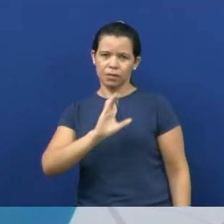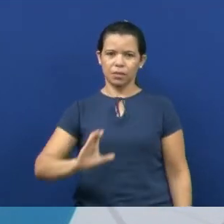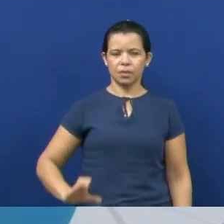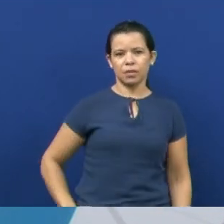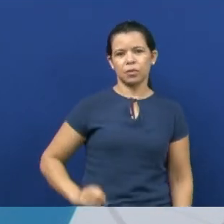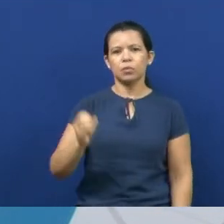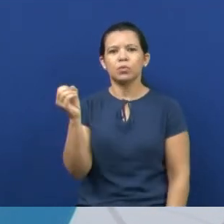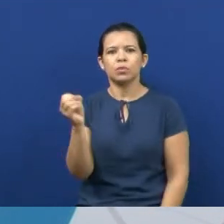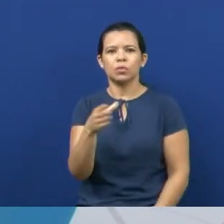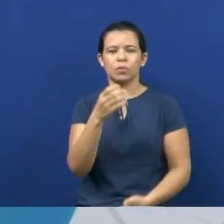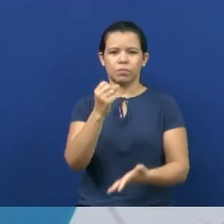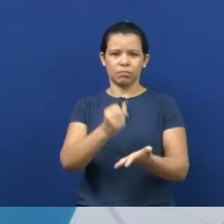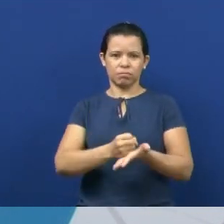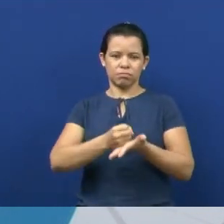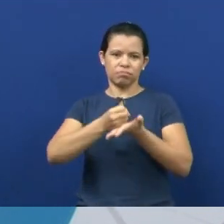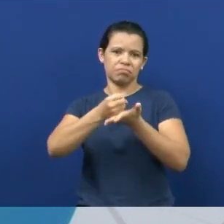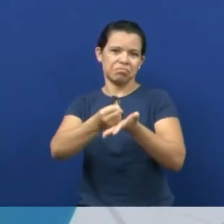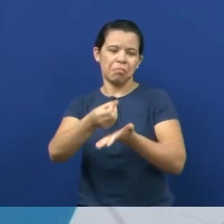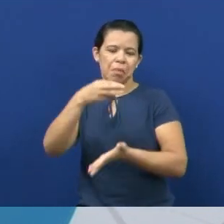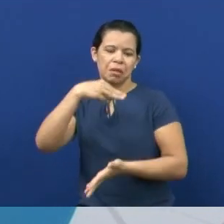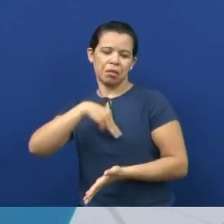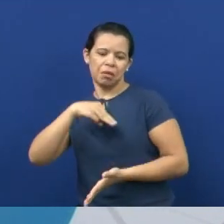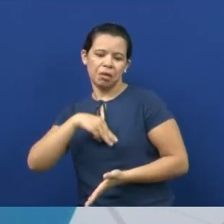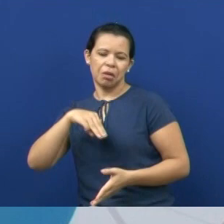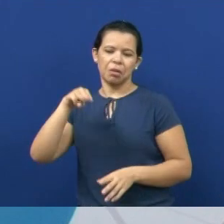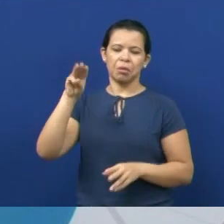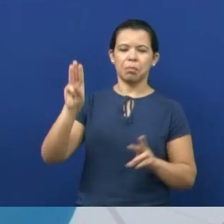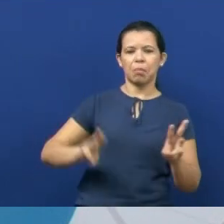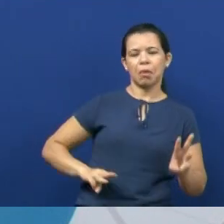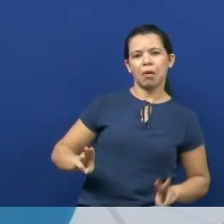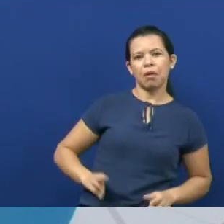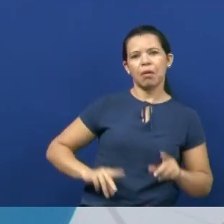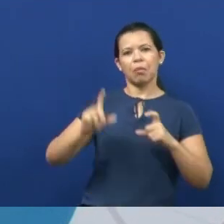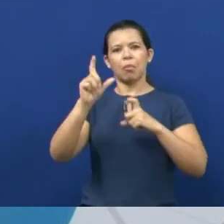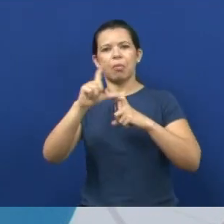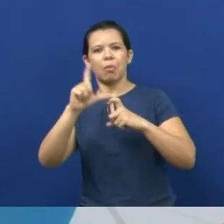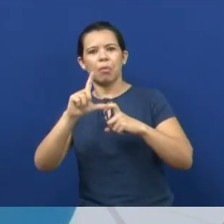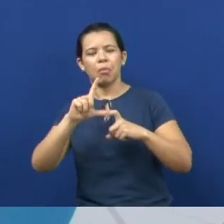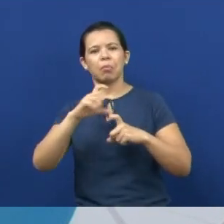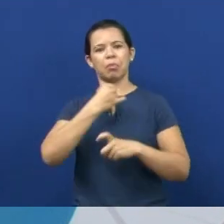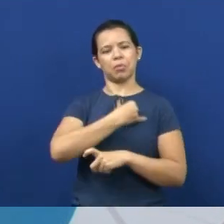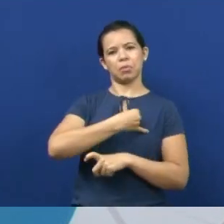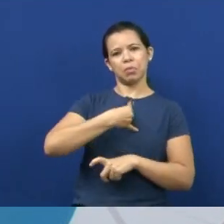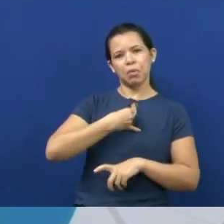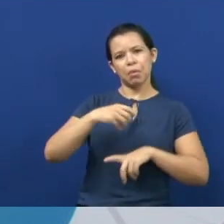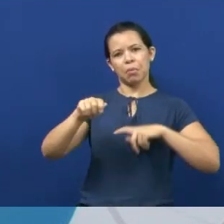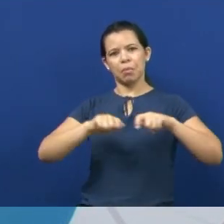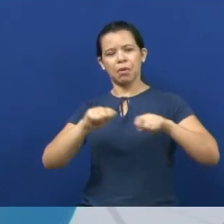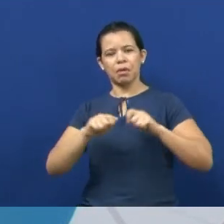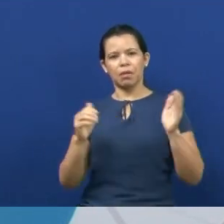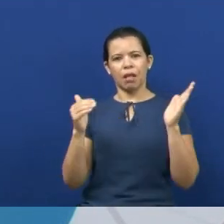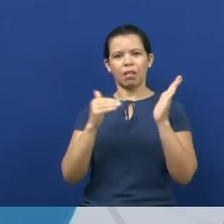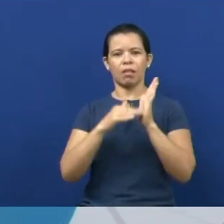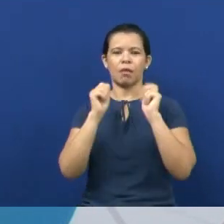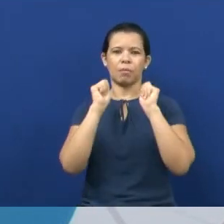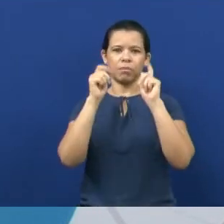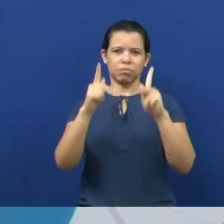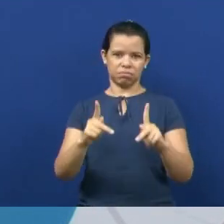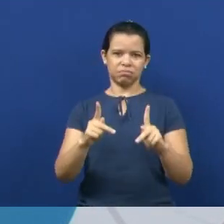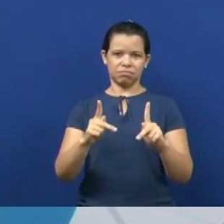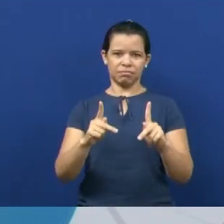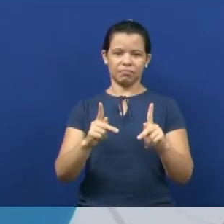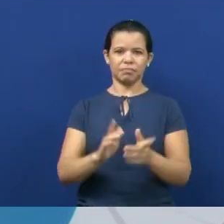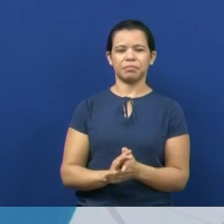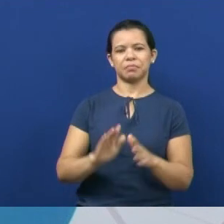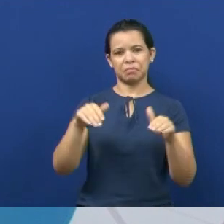de Mateus, Marcos, Lucas, né, João, Atos dos Apóstolos e termina em Apocalipse. Então, o